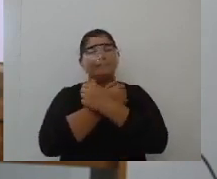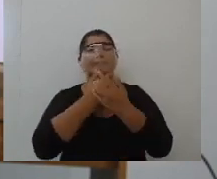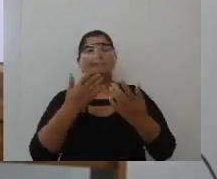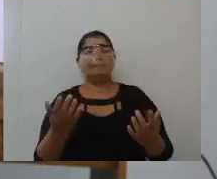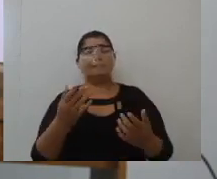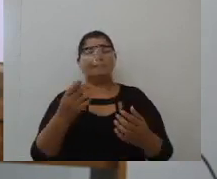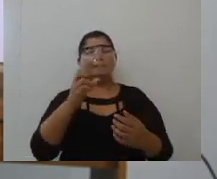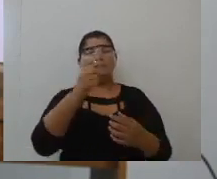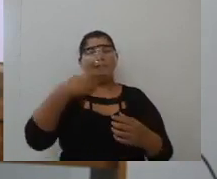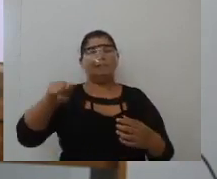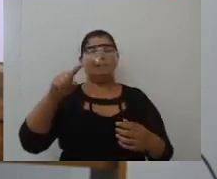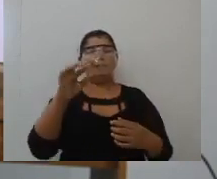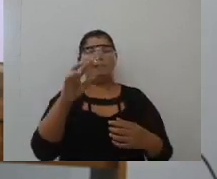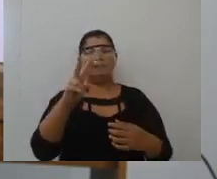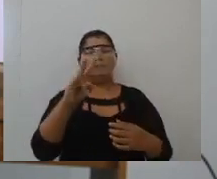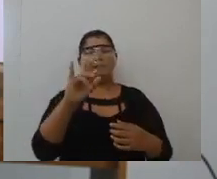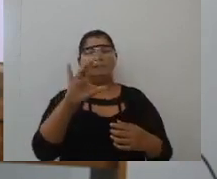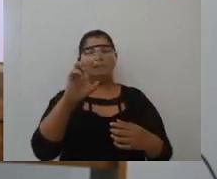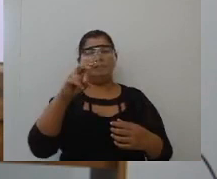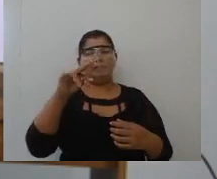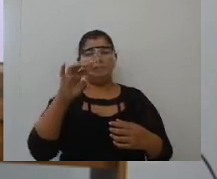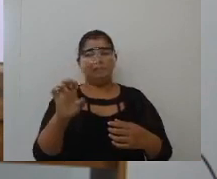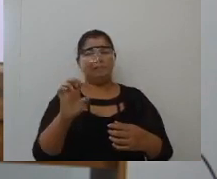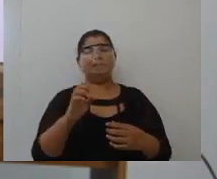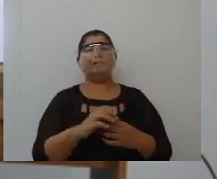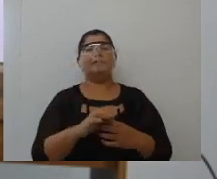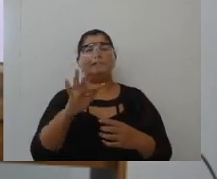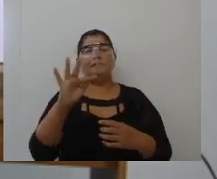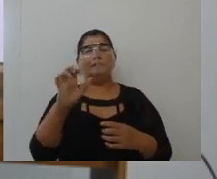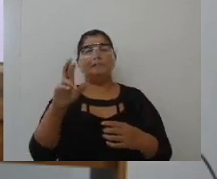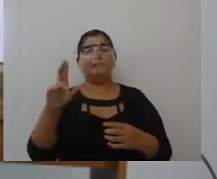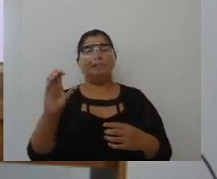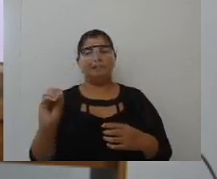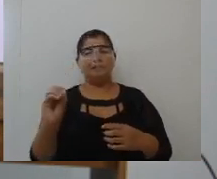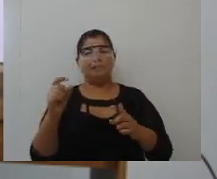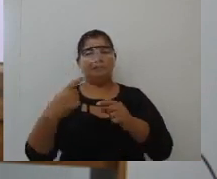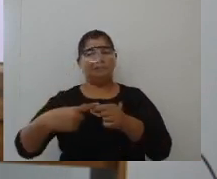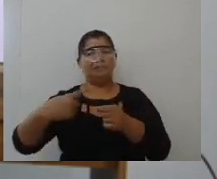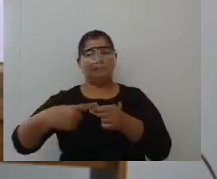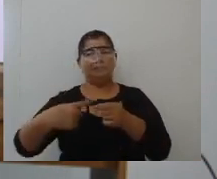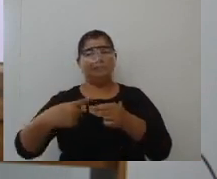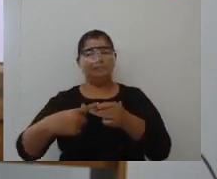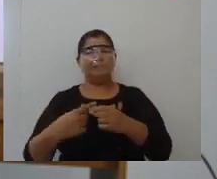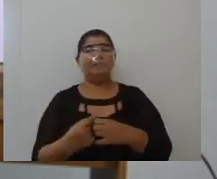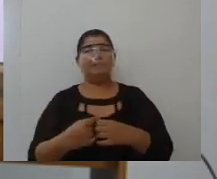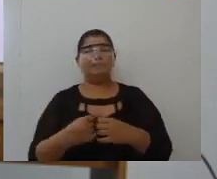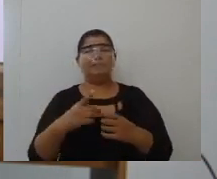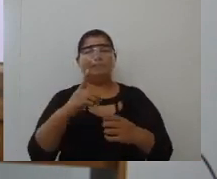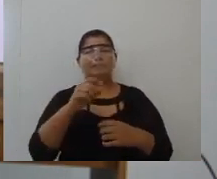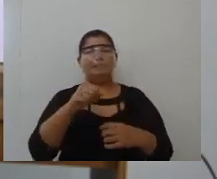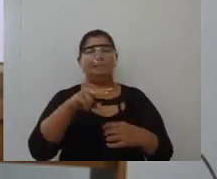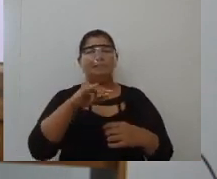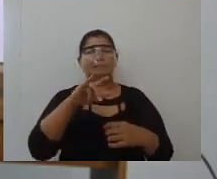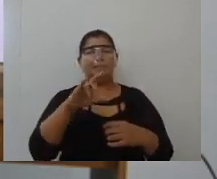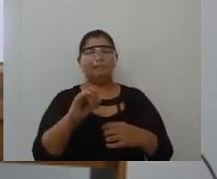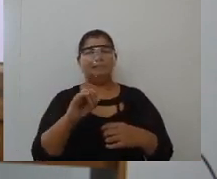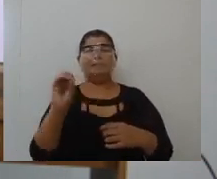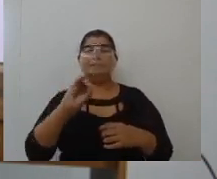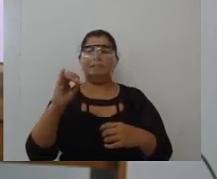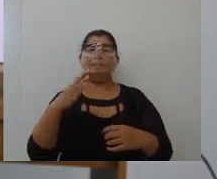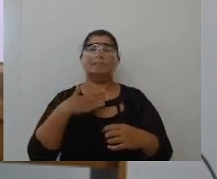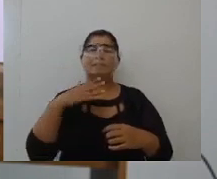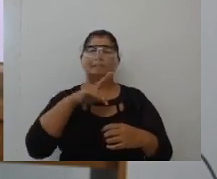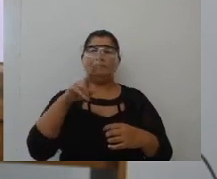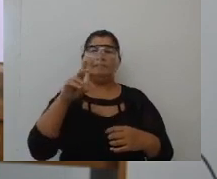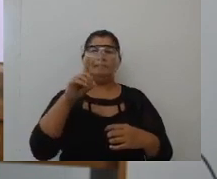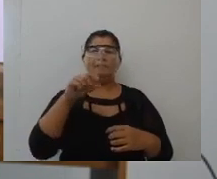de São Vicente Fé. Um abraço, Camille. Deixa eu ver, vamos estudar. Danilo Henrique. Oi, meu nome é Danilo